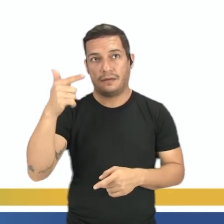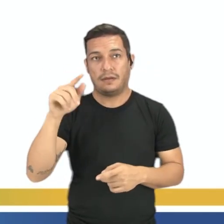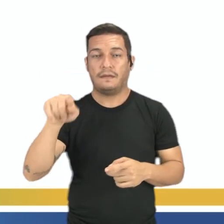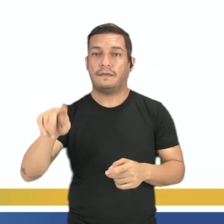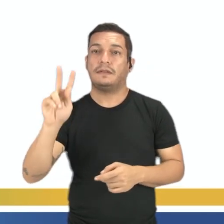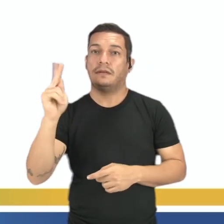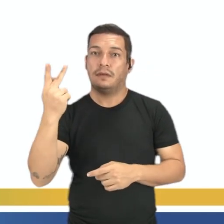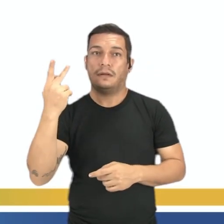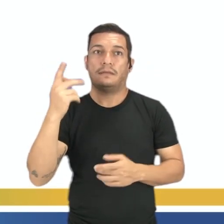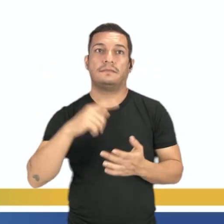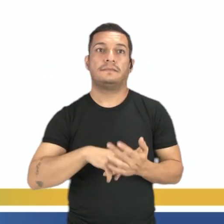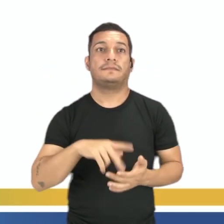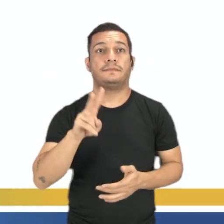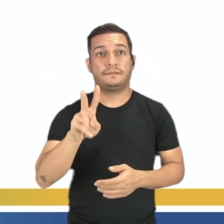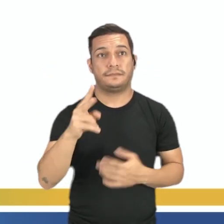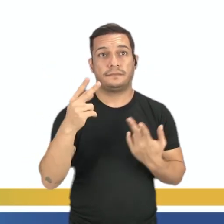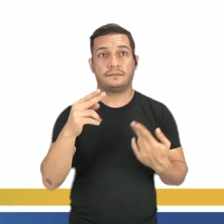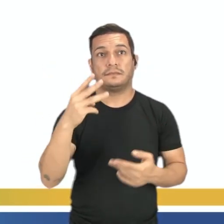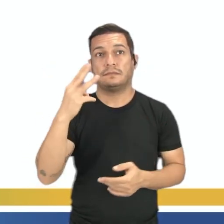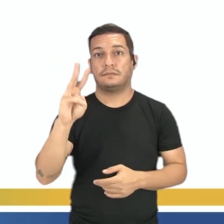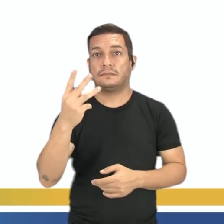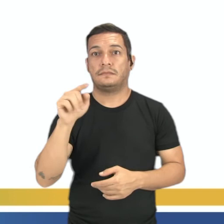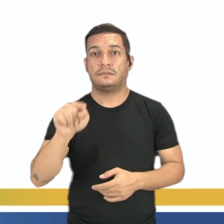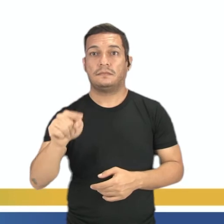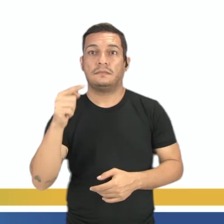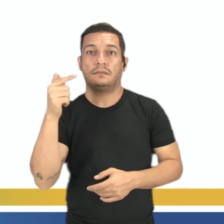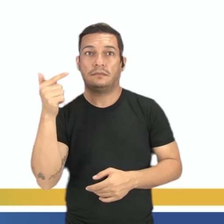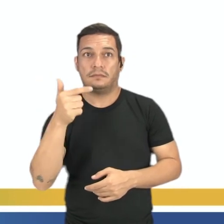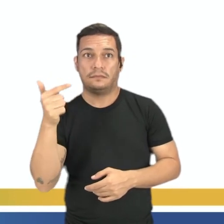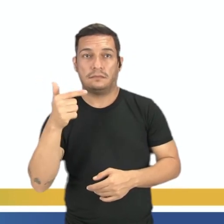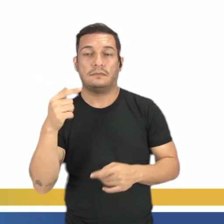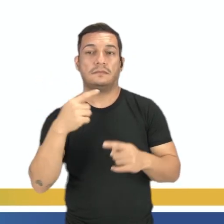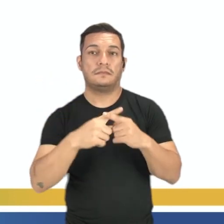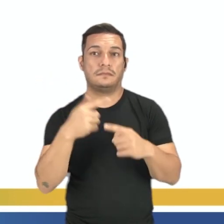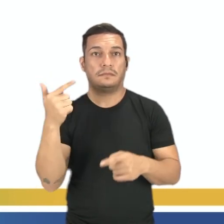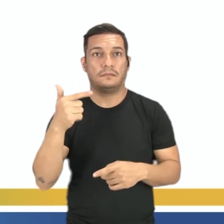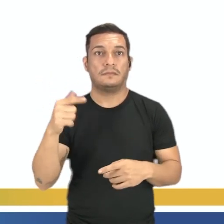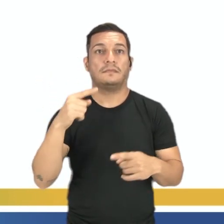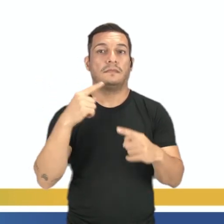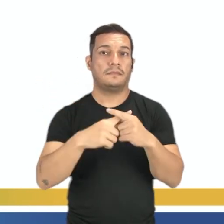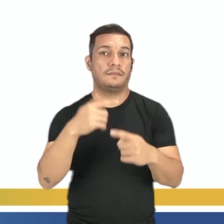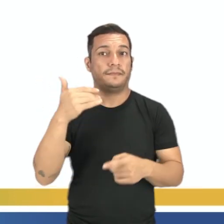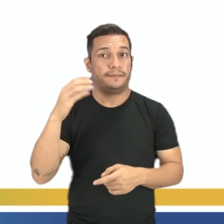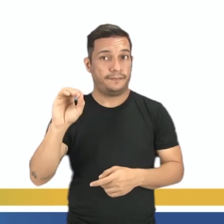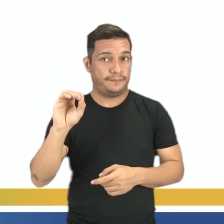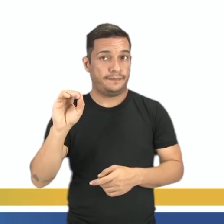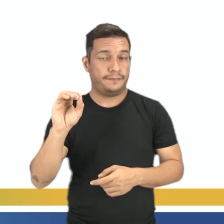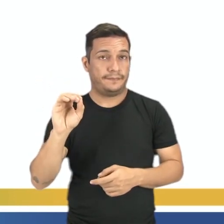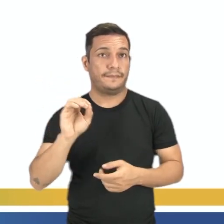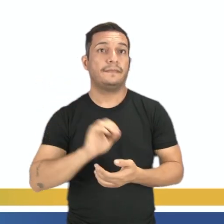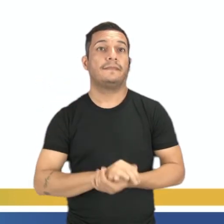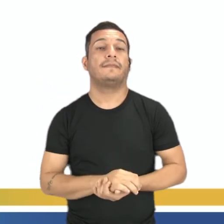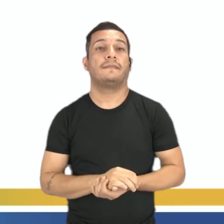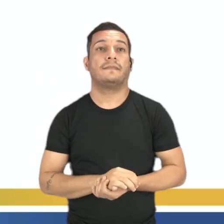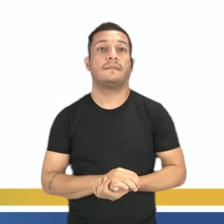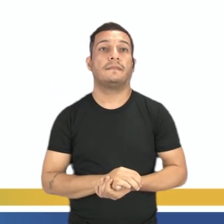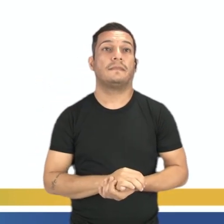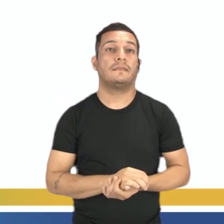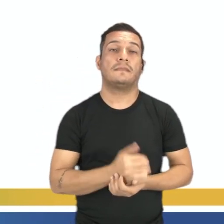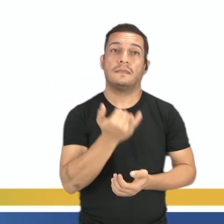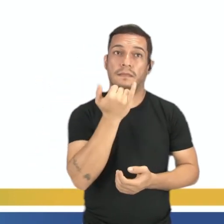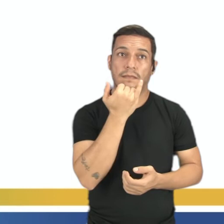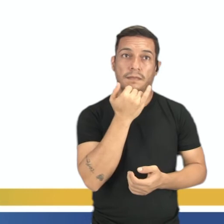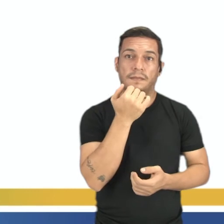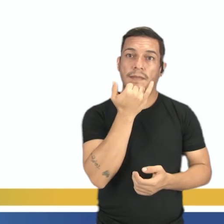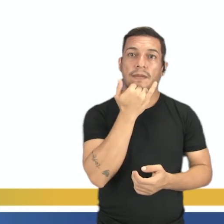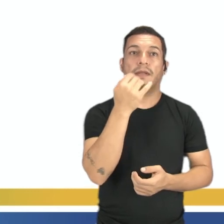quadrado vezes h. V é igual a 3 vezes 22, V